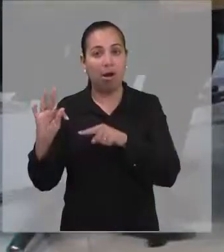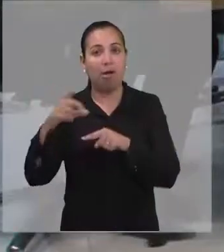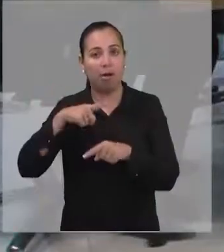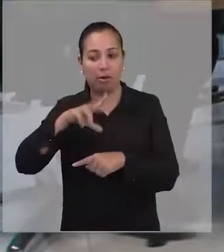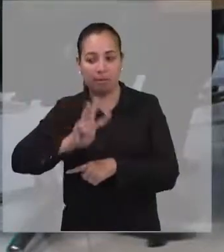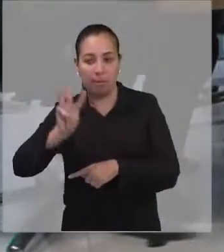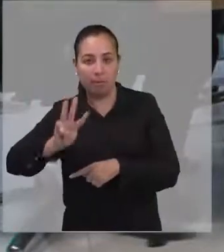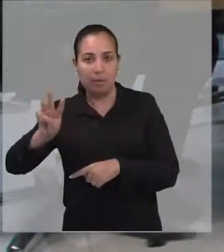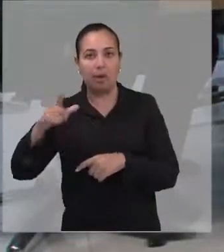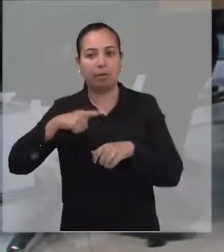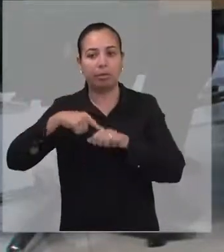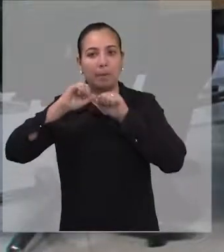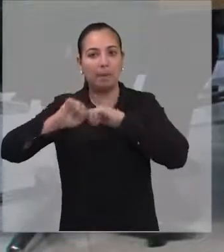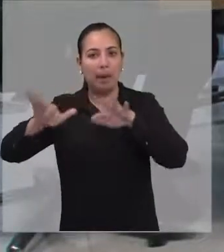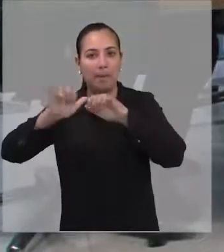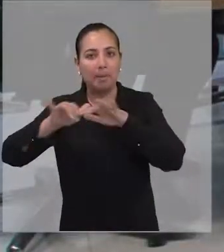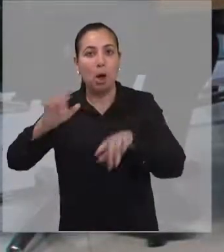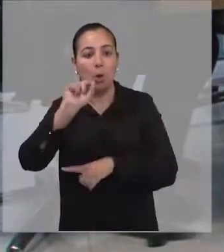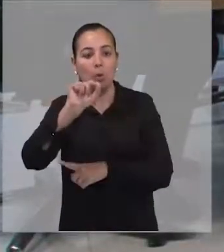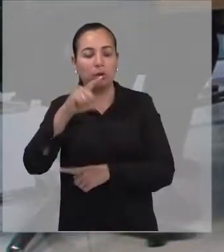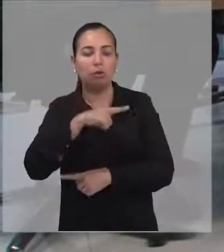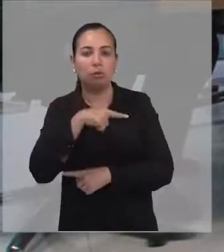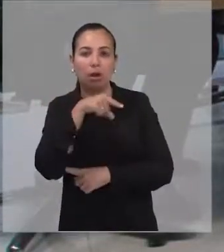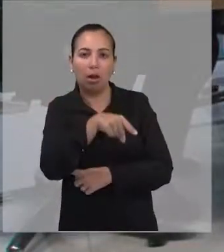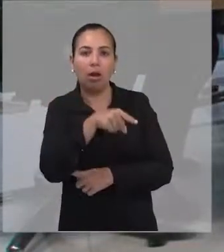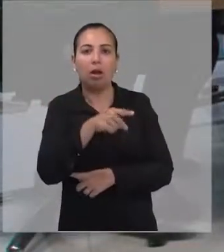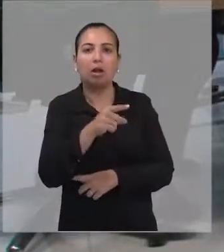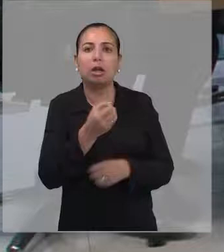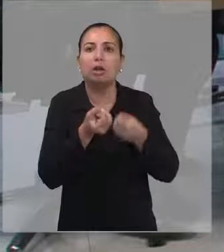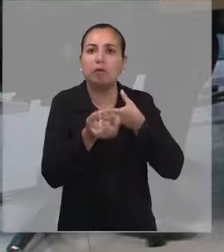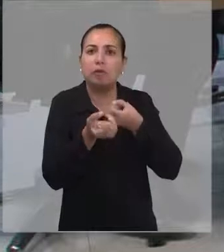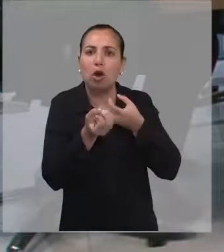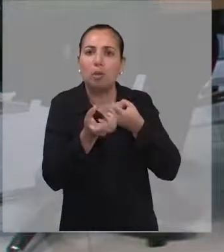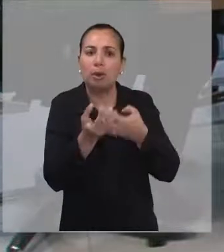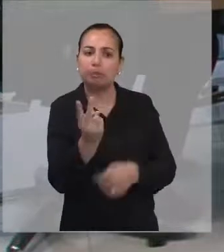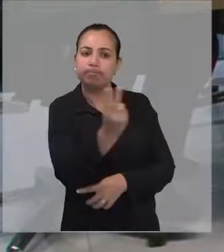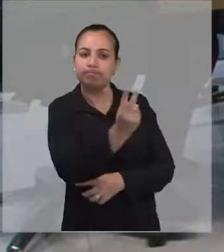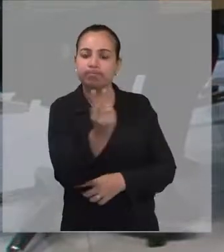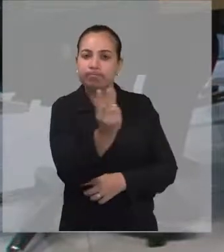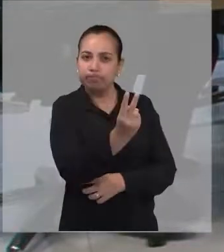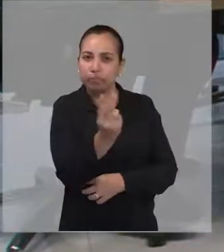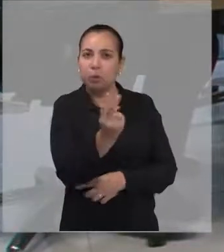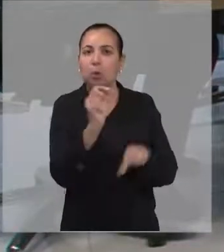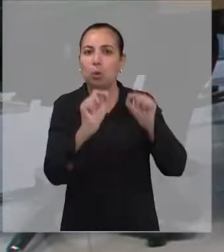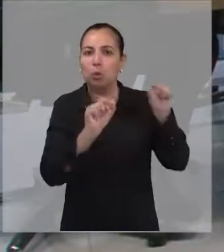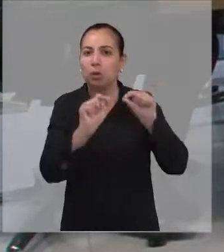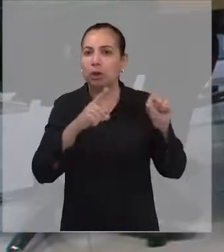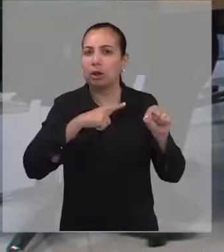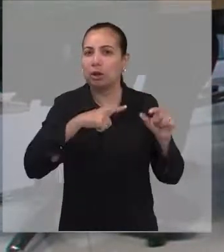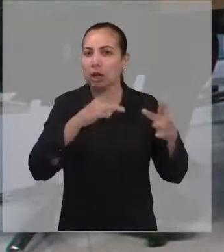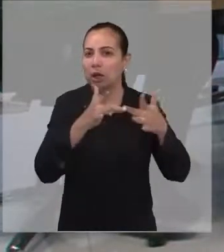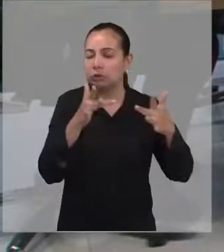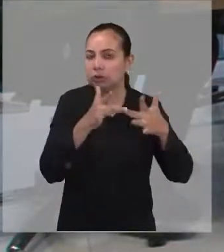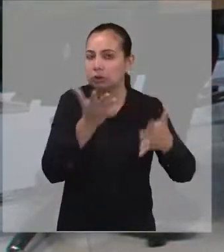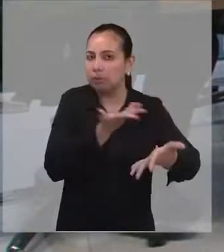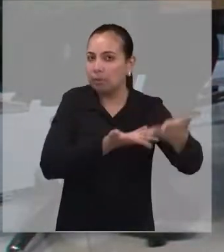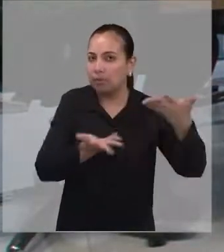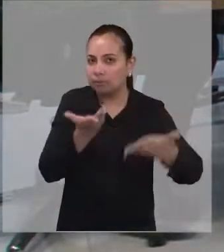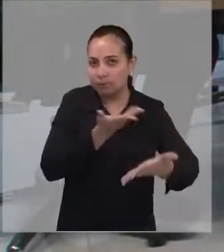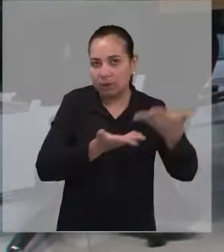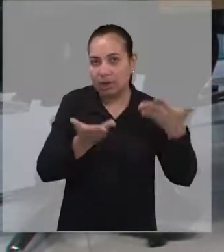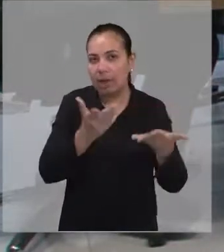revelam algumas informações que mostram a intimidade que alguns estão chamando de